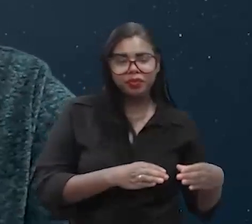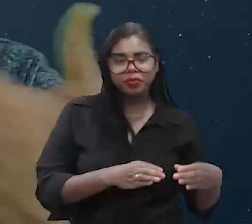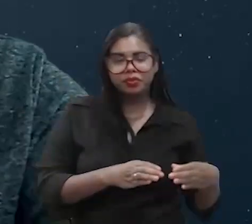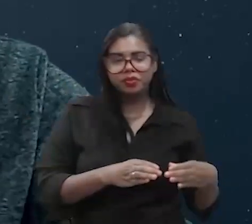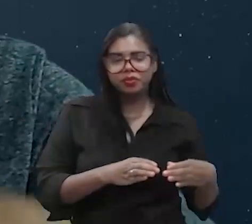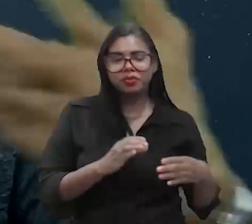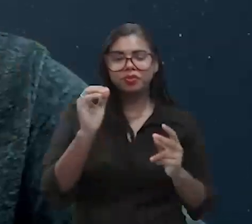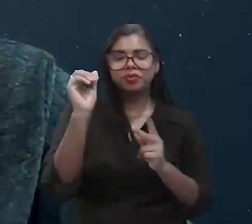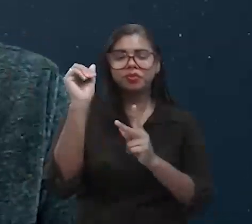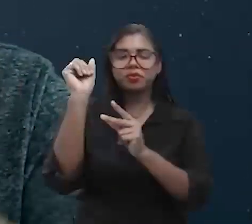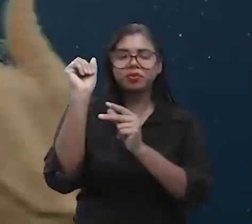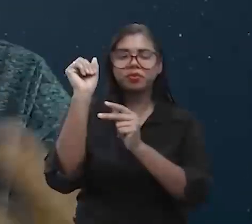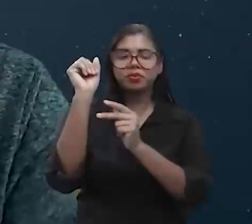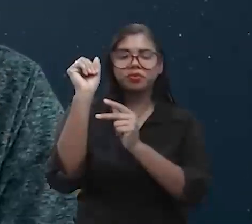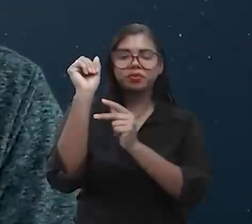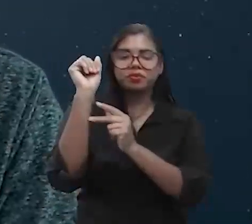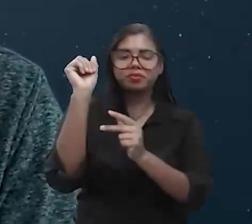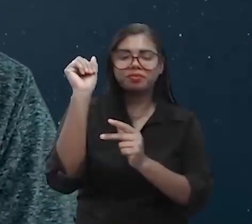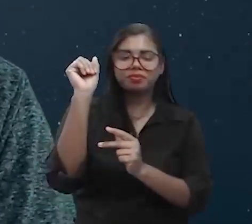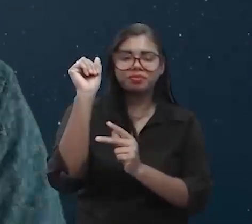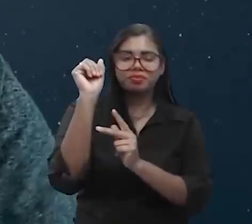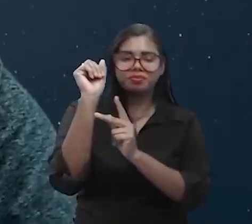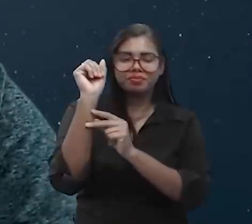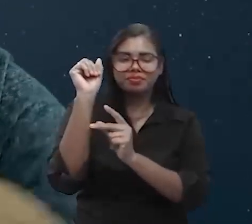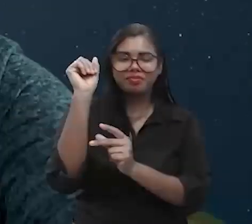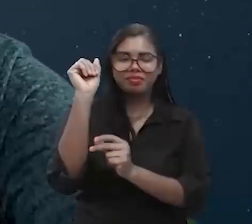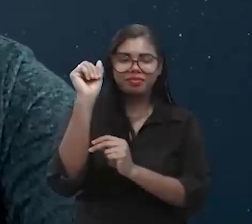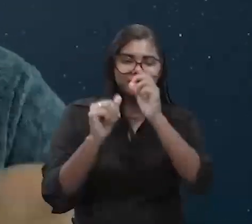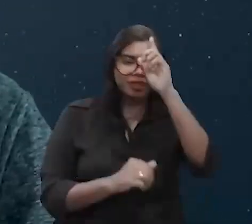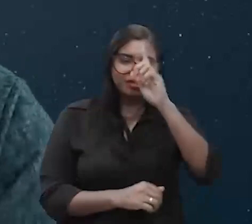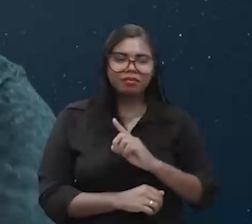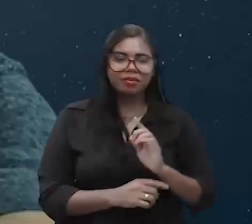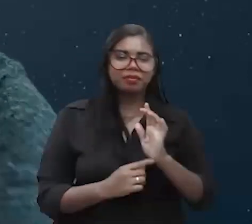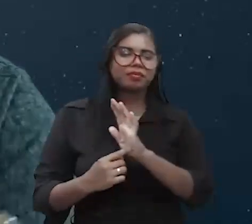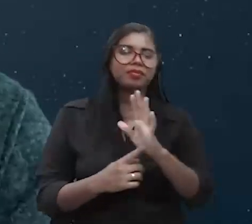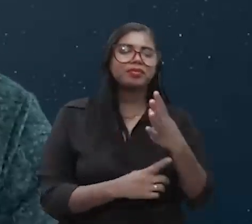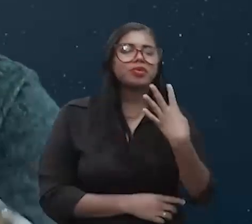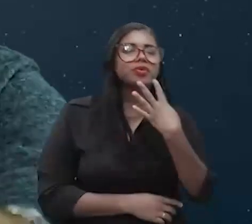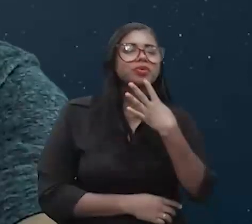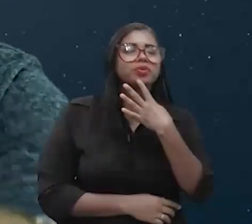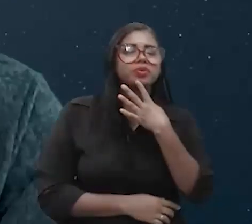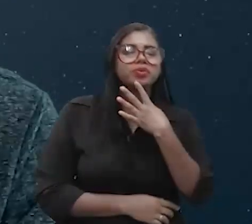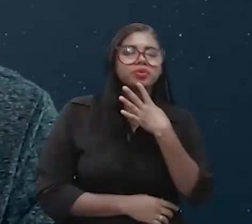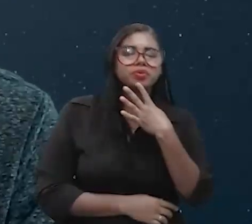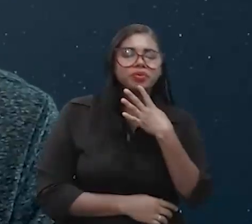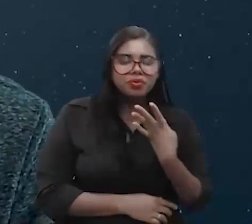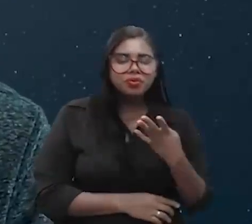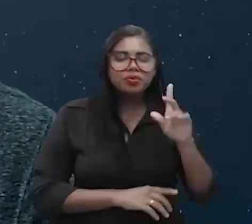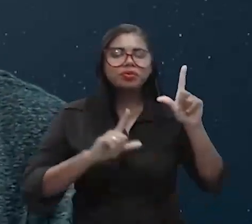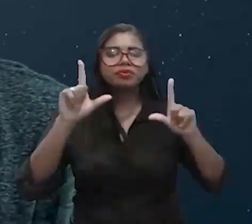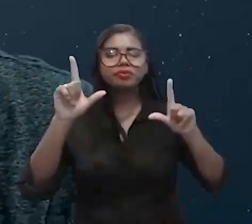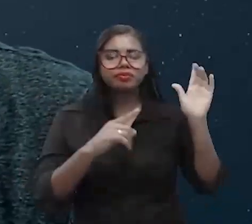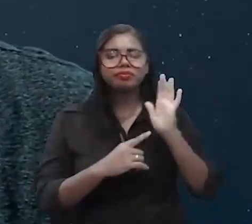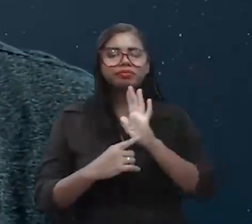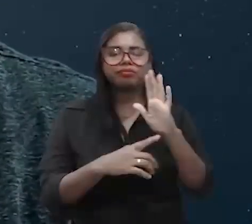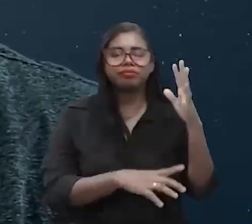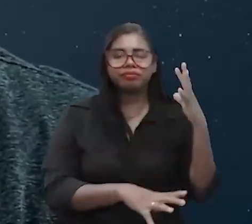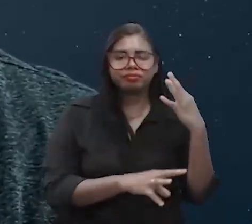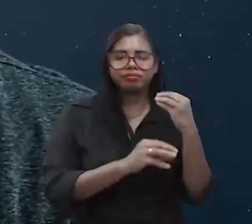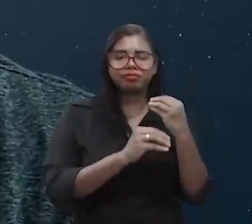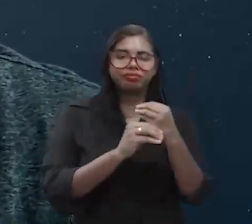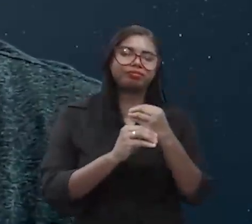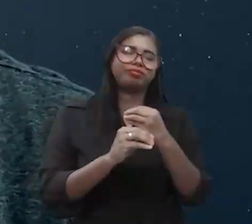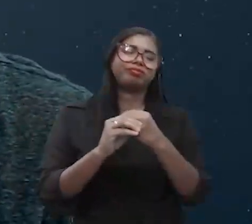E desmembrou-se de uma maneira impressionante. Ele começou a tirar personagem de dentro do Pica-Pau Amarelo e fazer